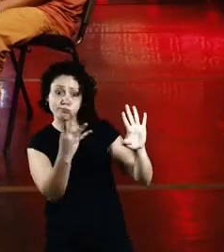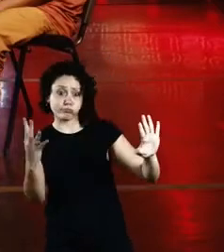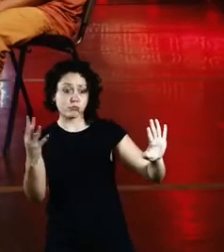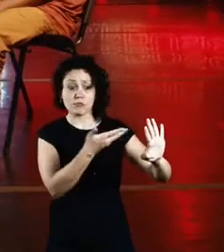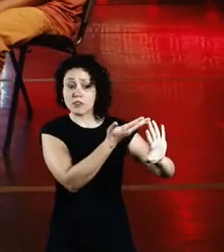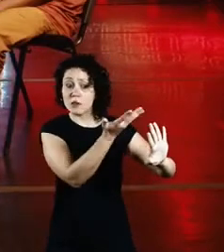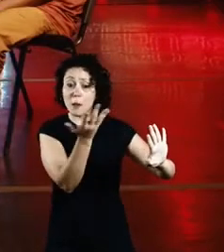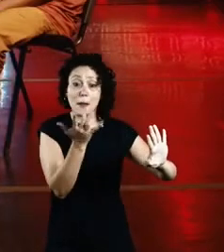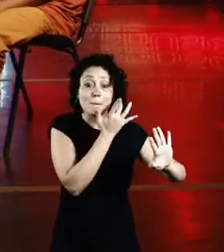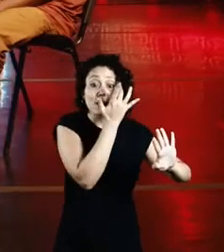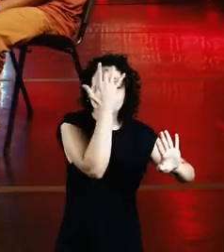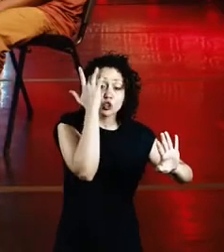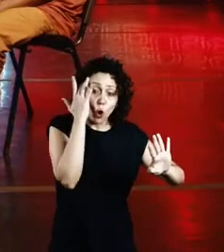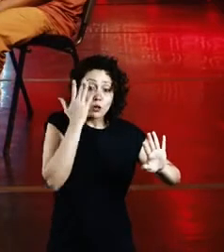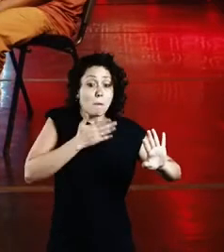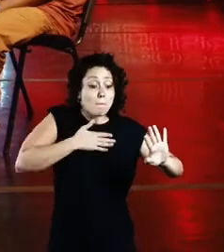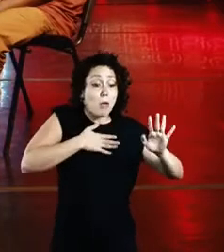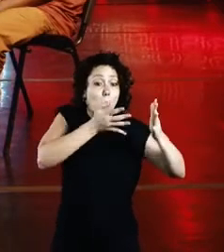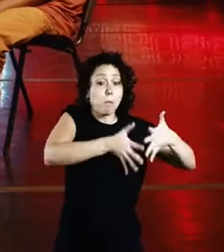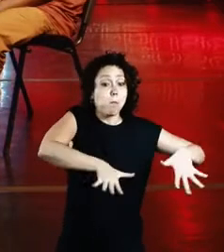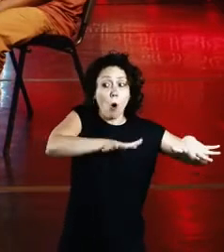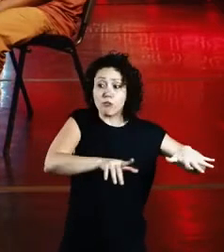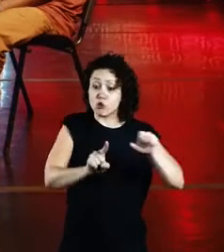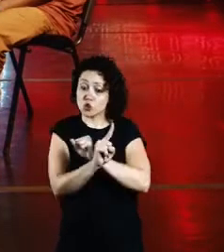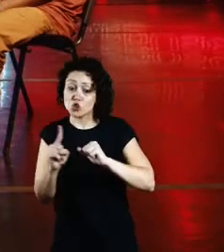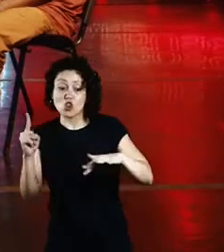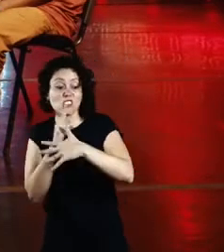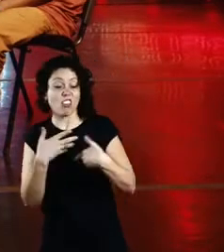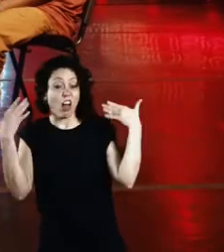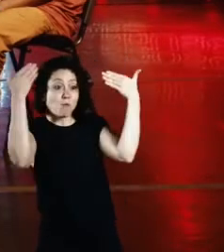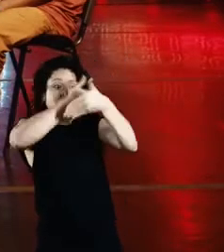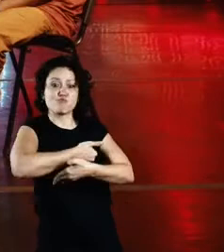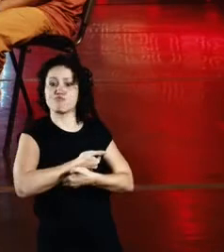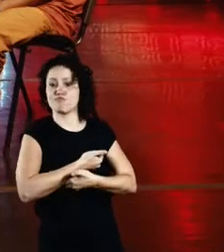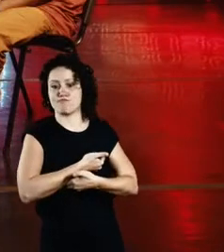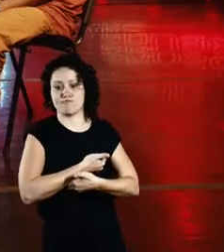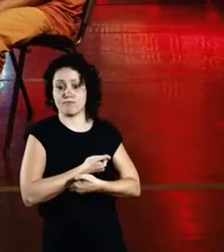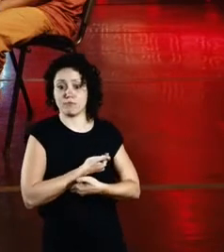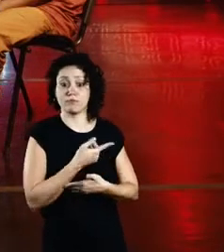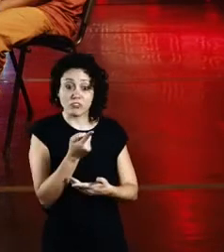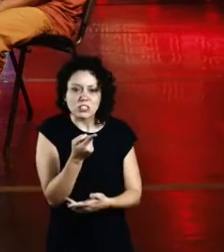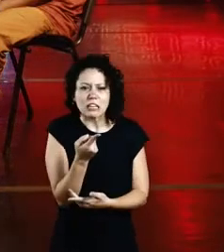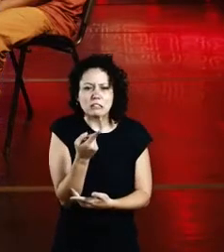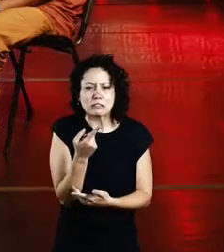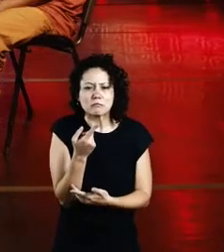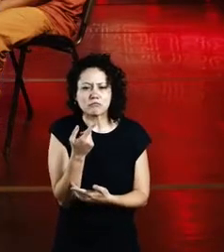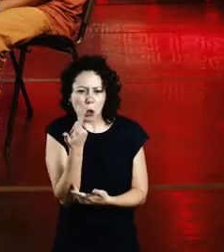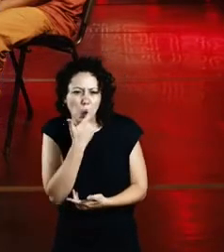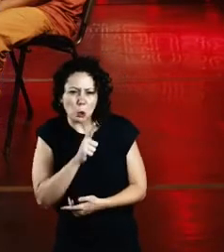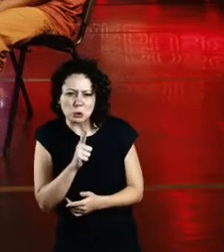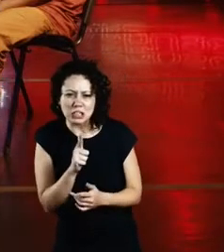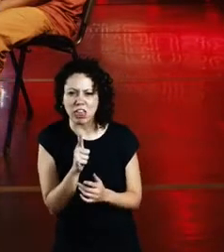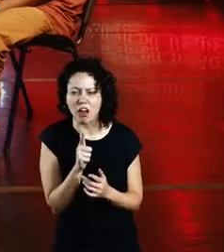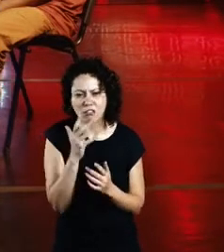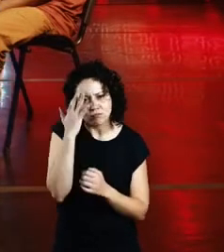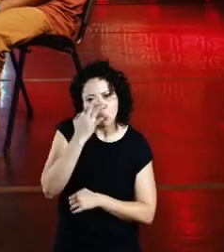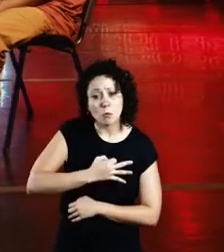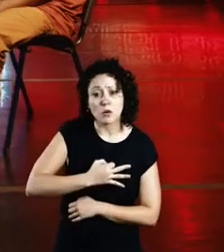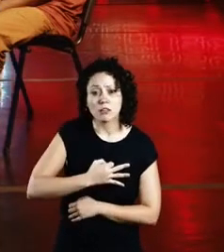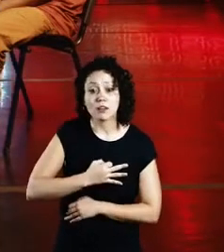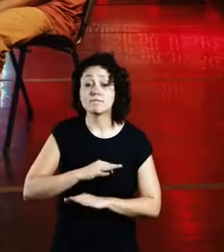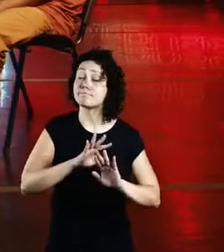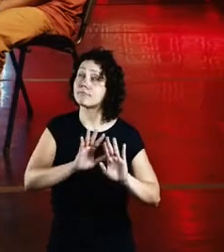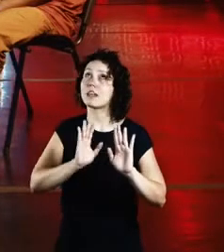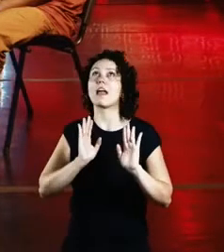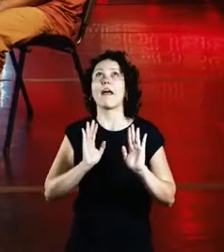noção? Demorou um pouco. Porque até então é o que o Família falou. Tudo era uma brincadeira. Por que que deu certo? Porque foi